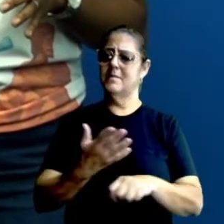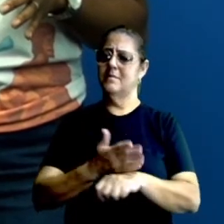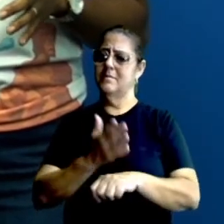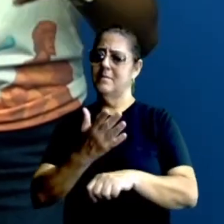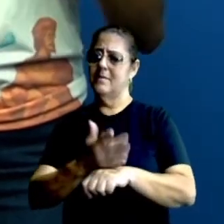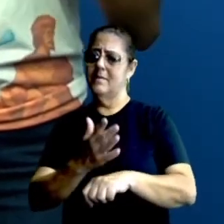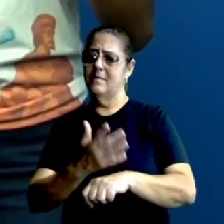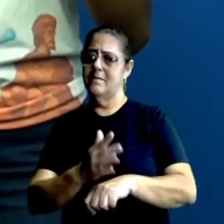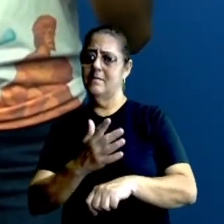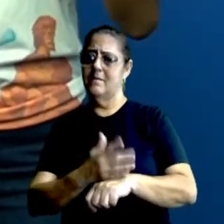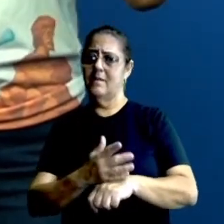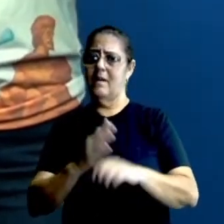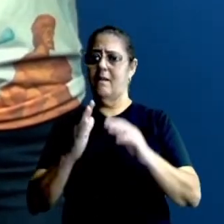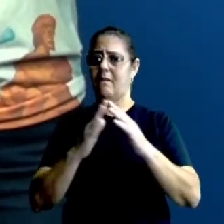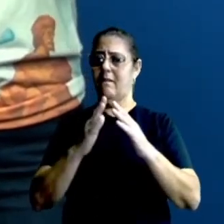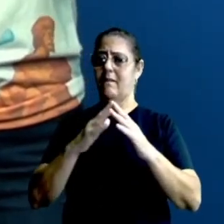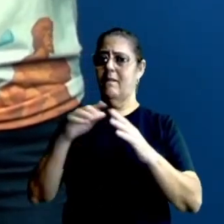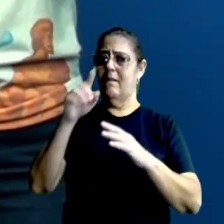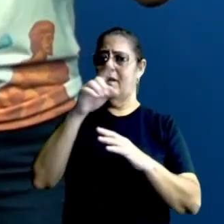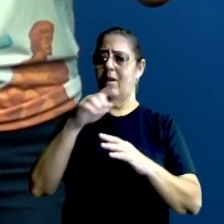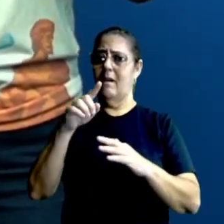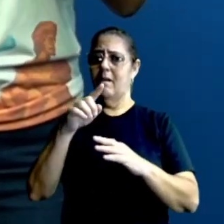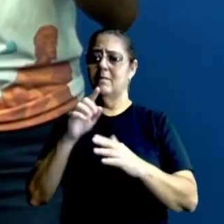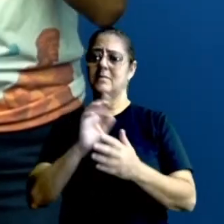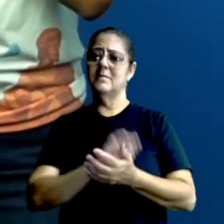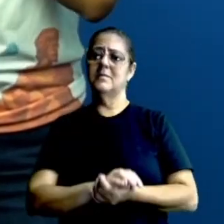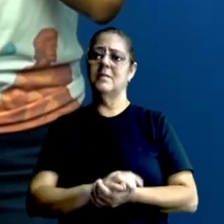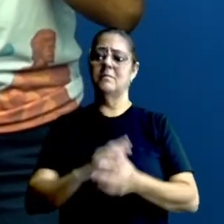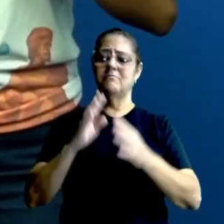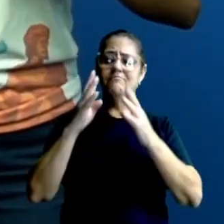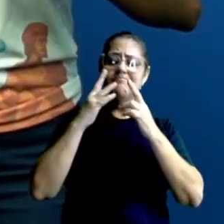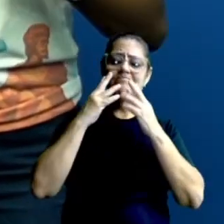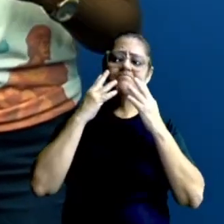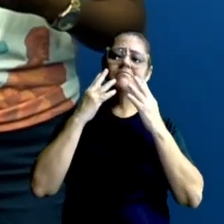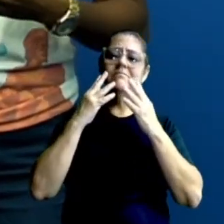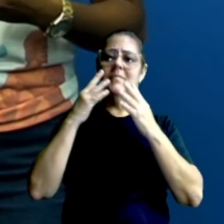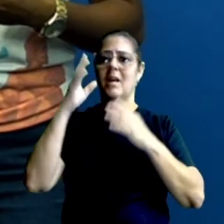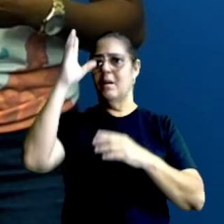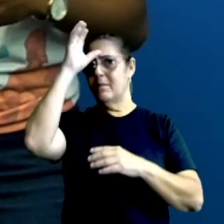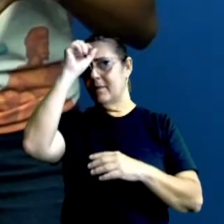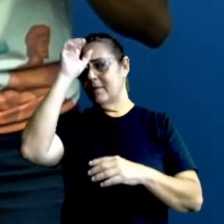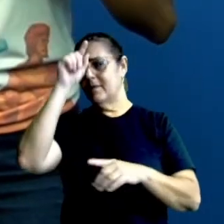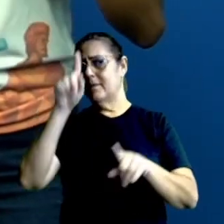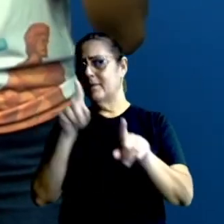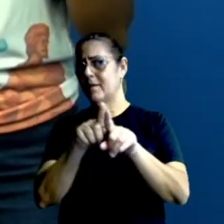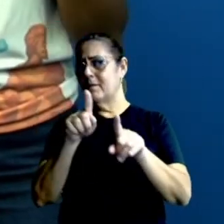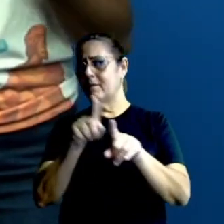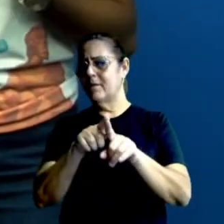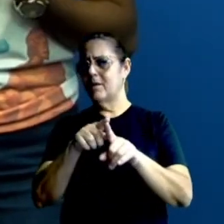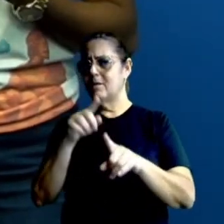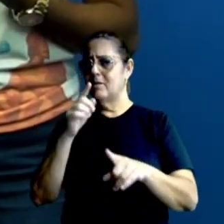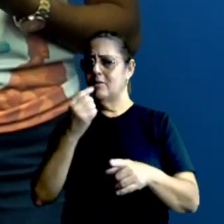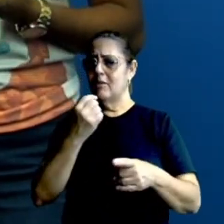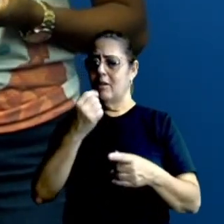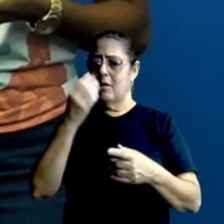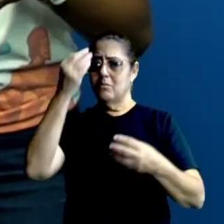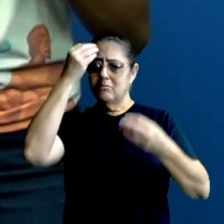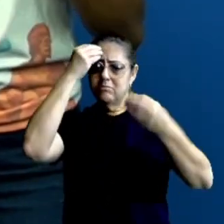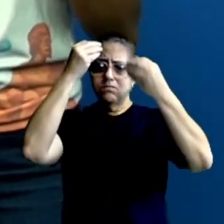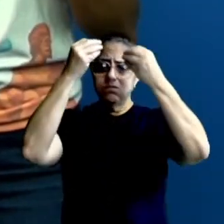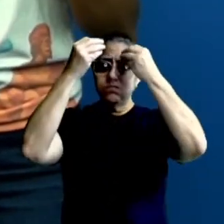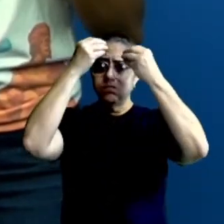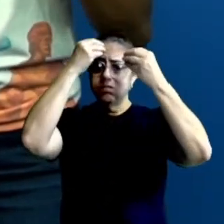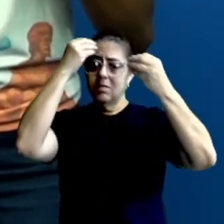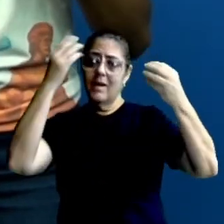praticar Então você de casa ouviu eu tenho certeza que você também refletiu e já guardou aí muita